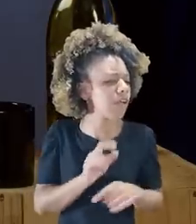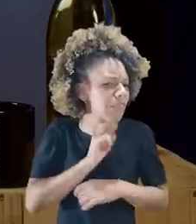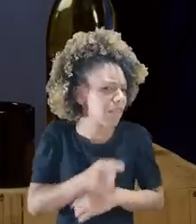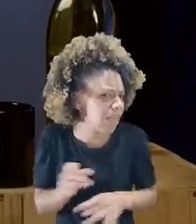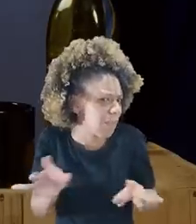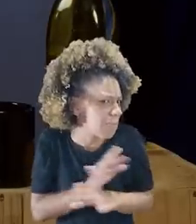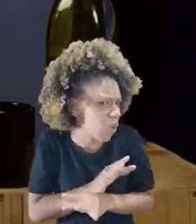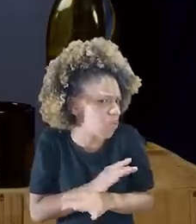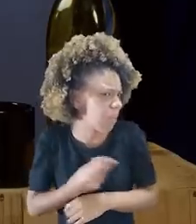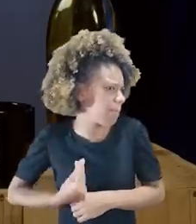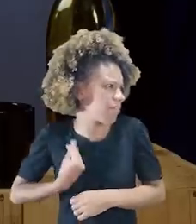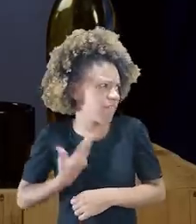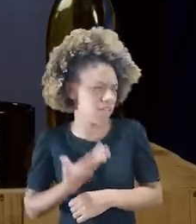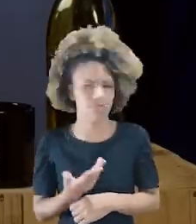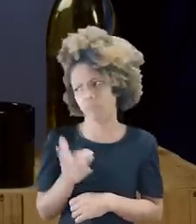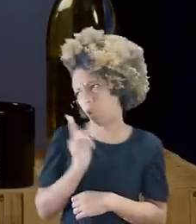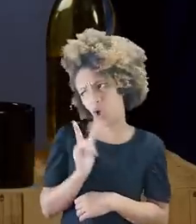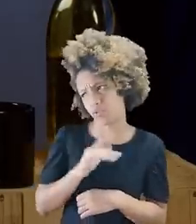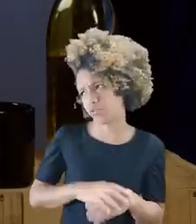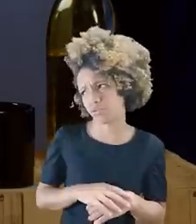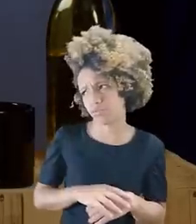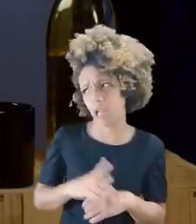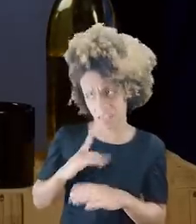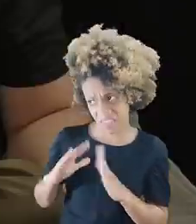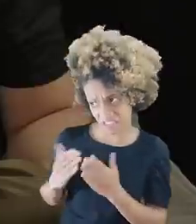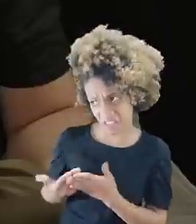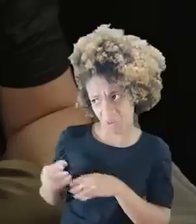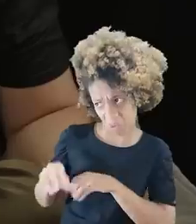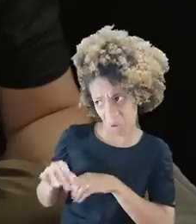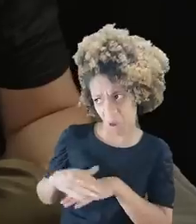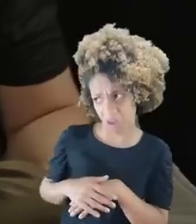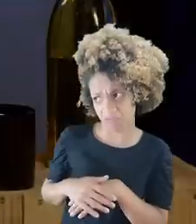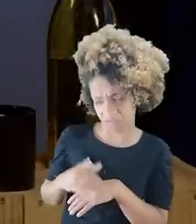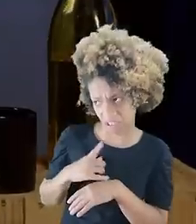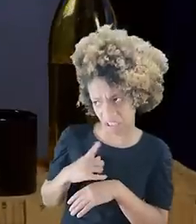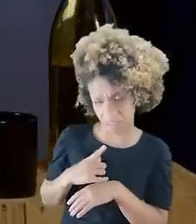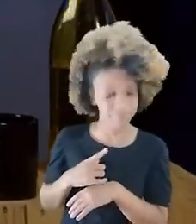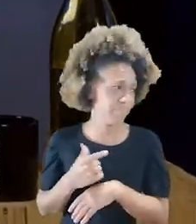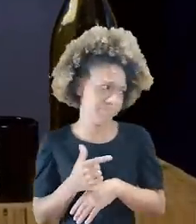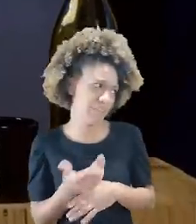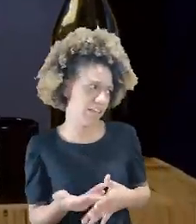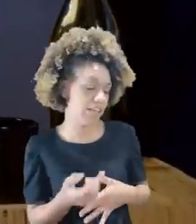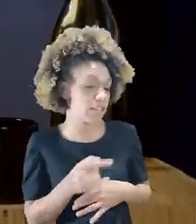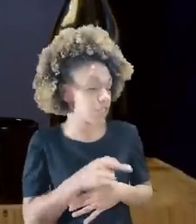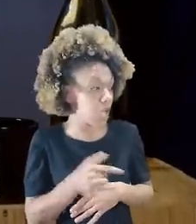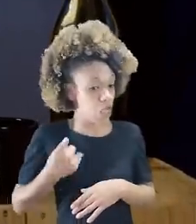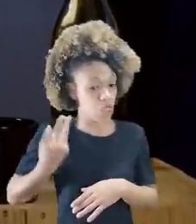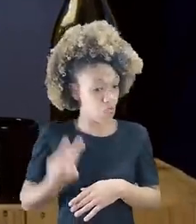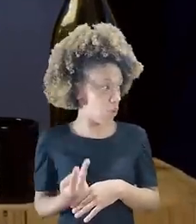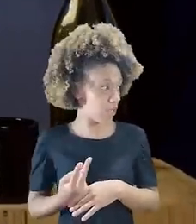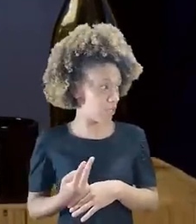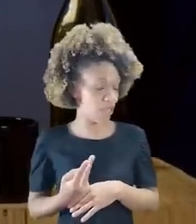que assim vira quase uma necessidade vira quase parte da autoestima é isso E aí você fala mas aonde está esta